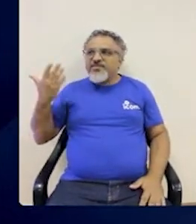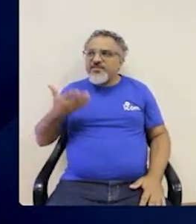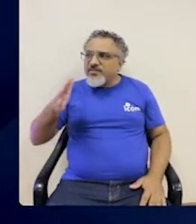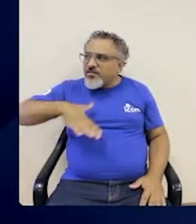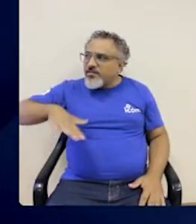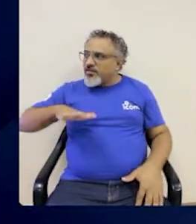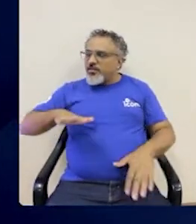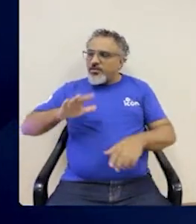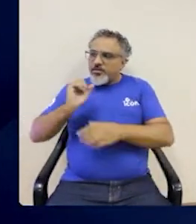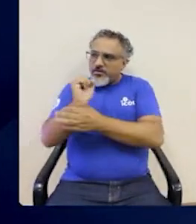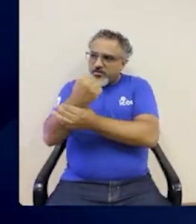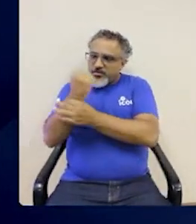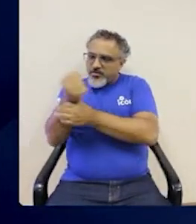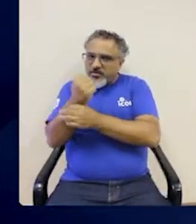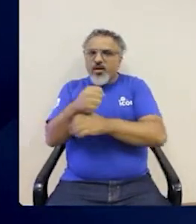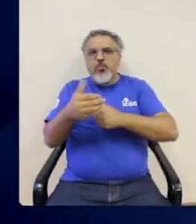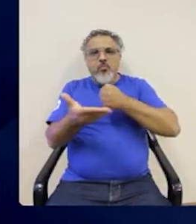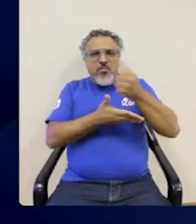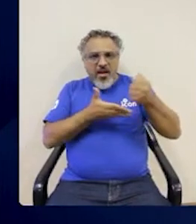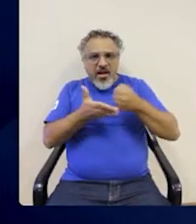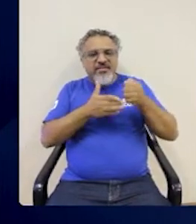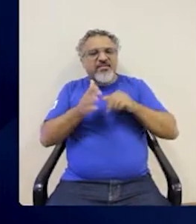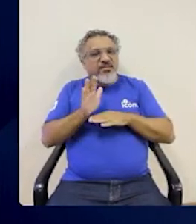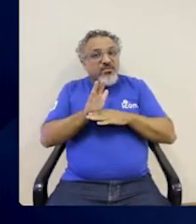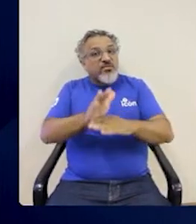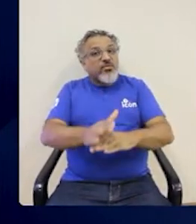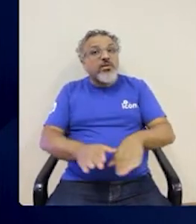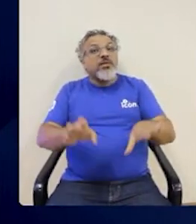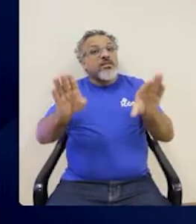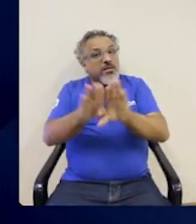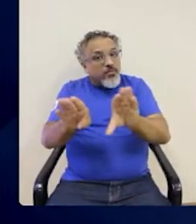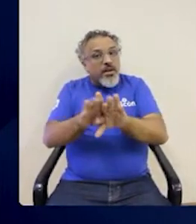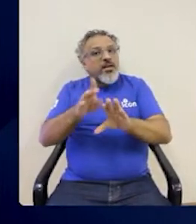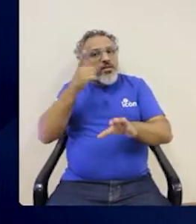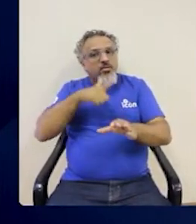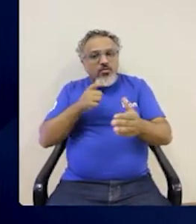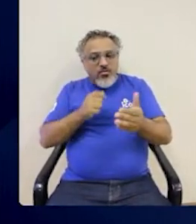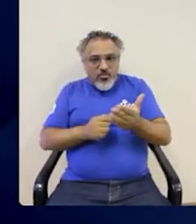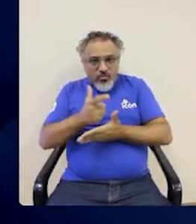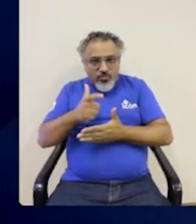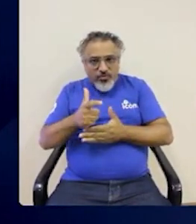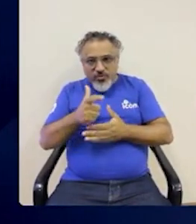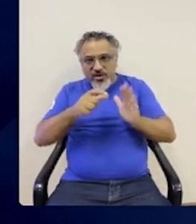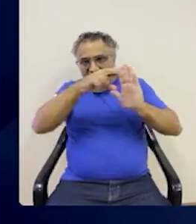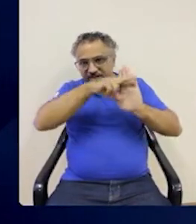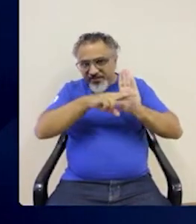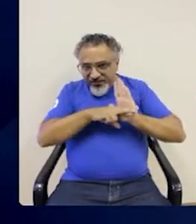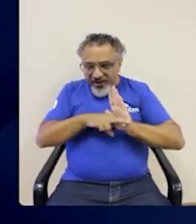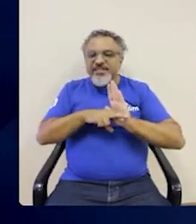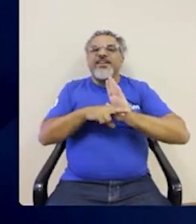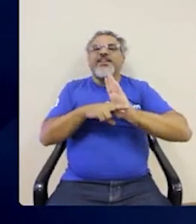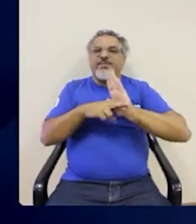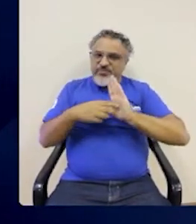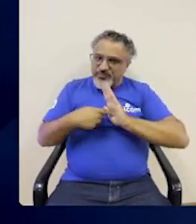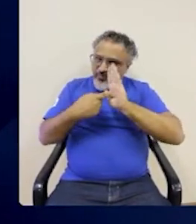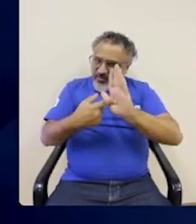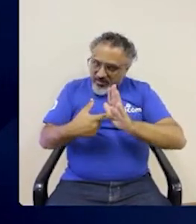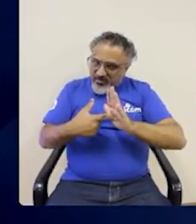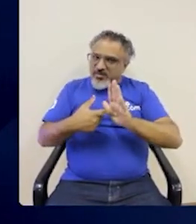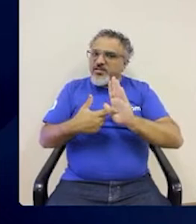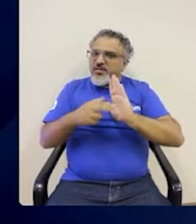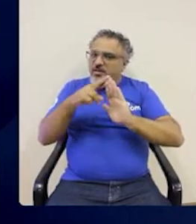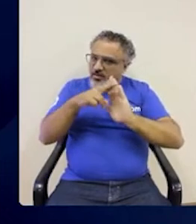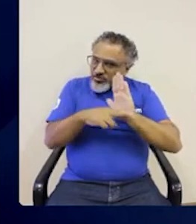profissional fisioterapeuta na atenção básica, subsídios para ele conseguir compor a agenda com essas determinadas ferramentas, né, com